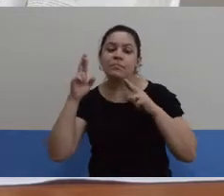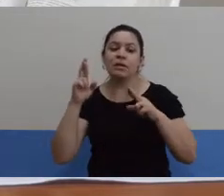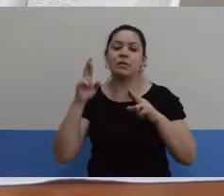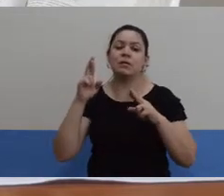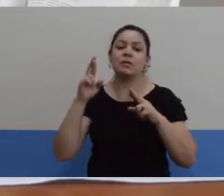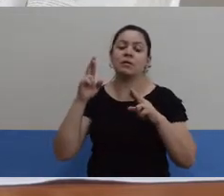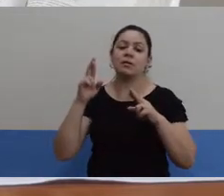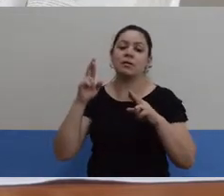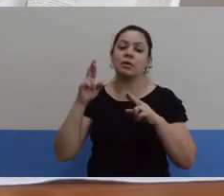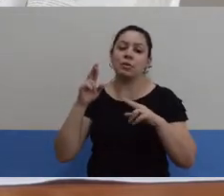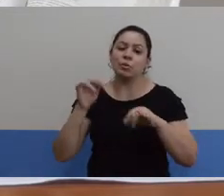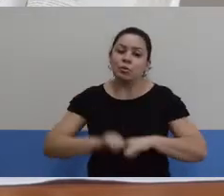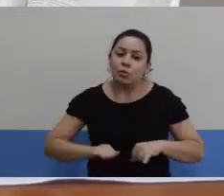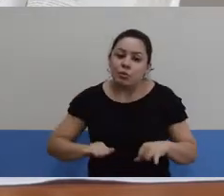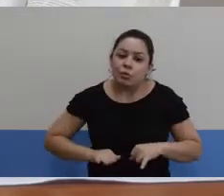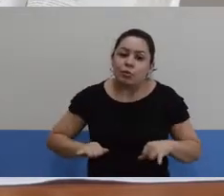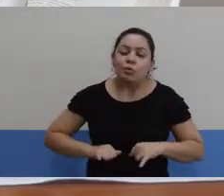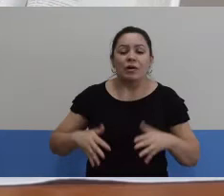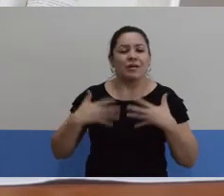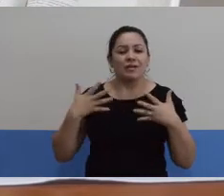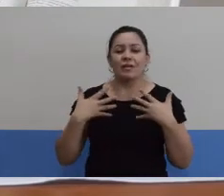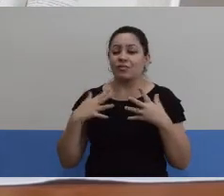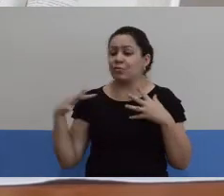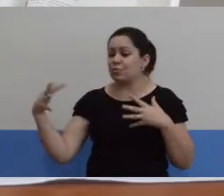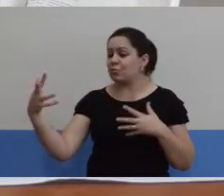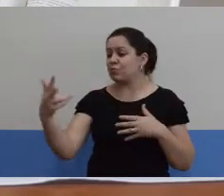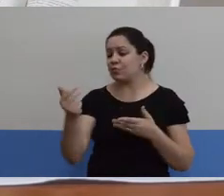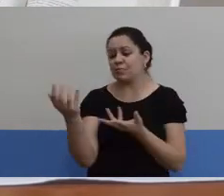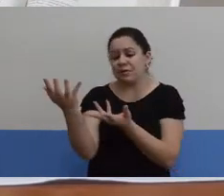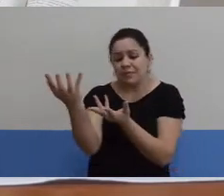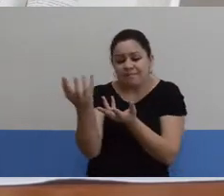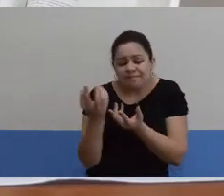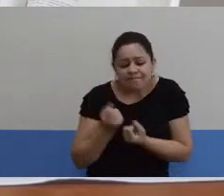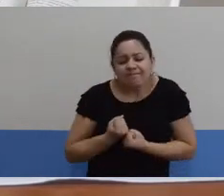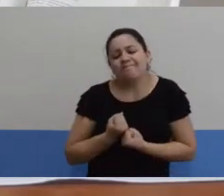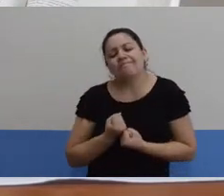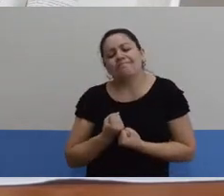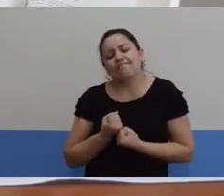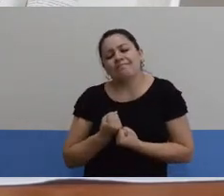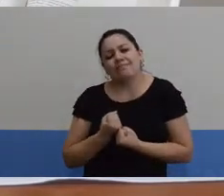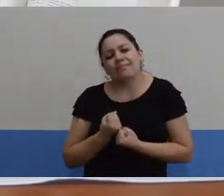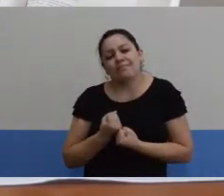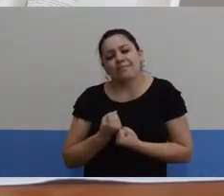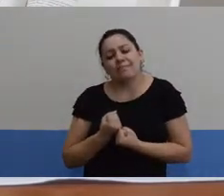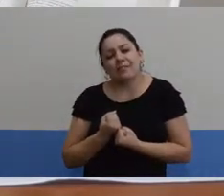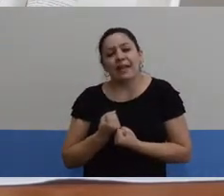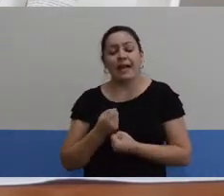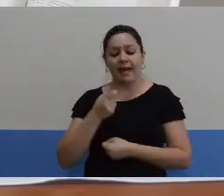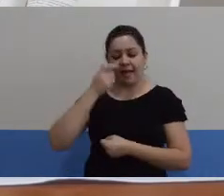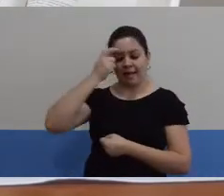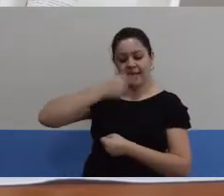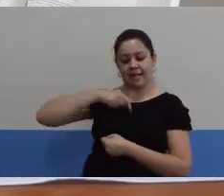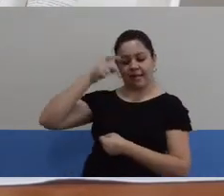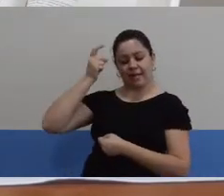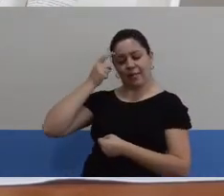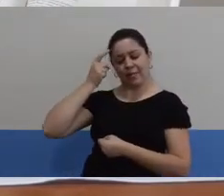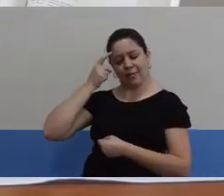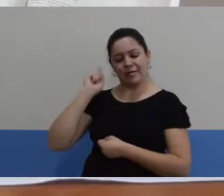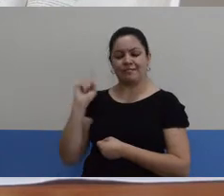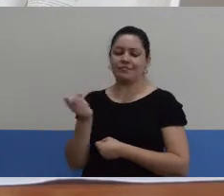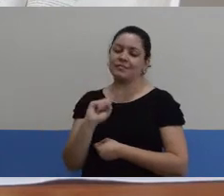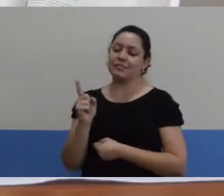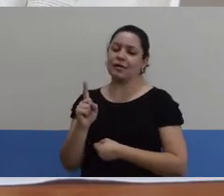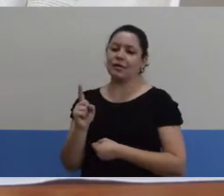todo o seu âmbito. Significa não aquilo que penso, mas aquilo que tenho escutado da